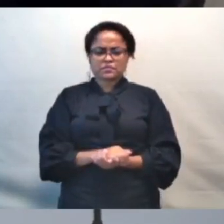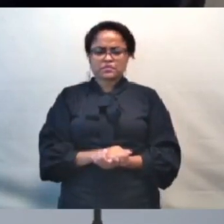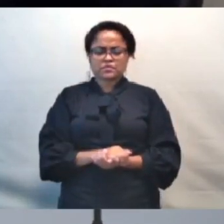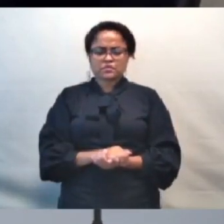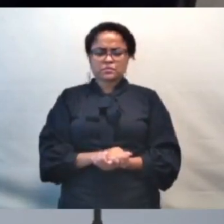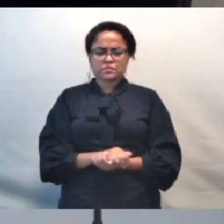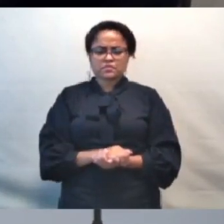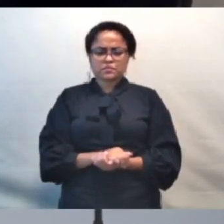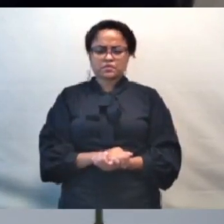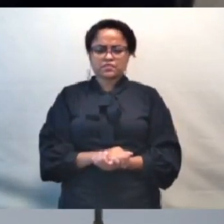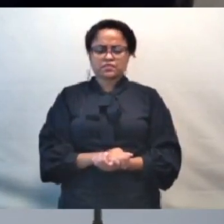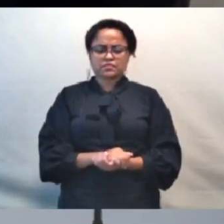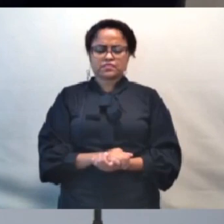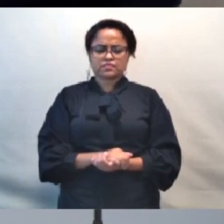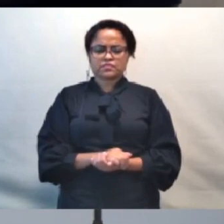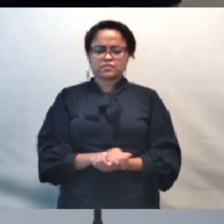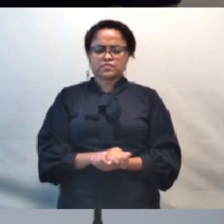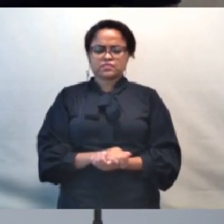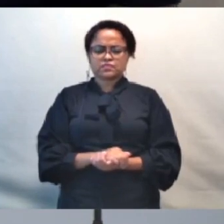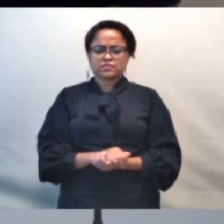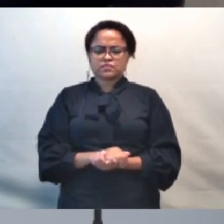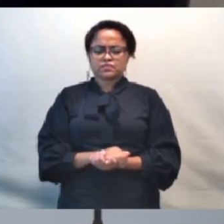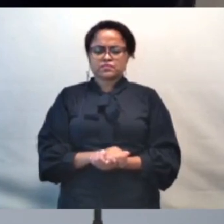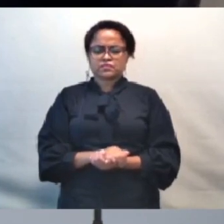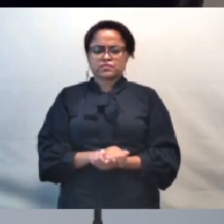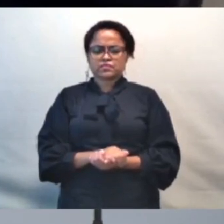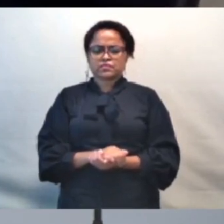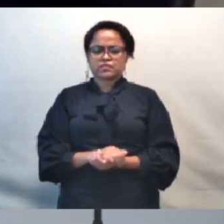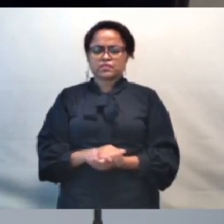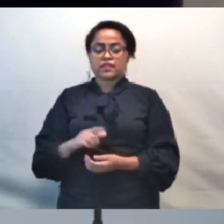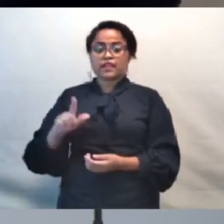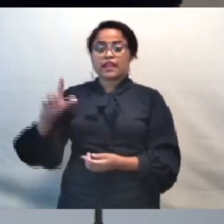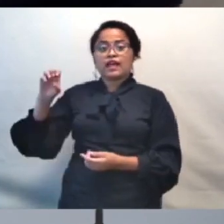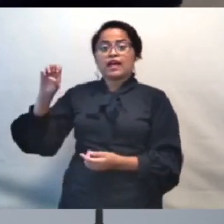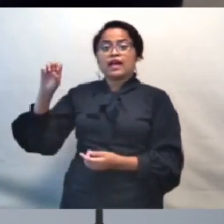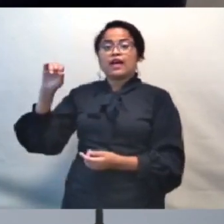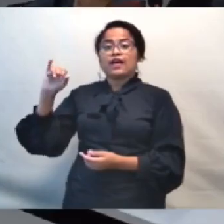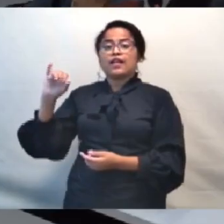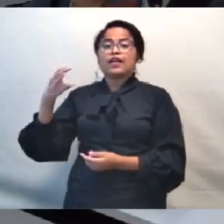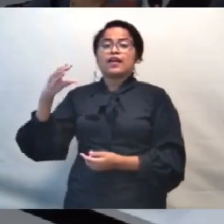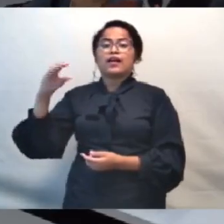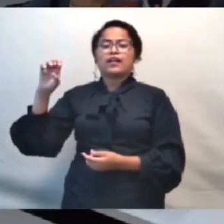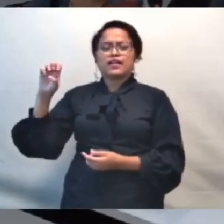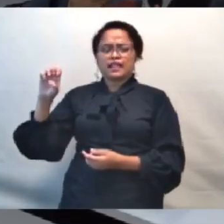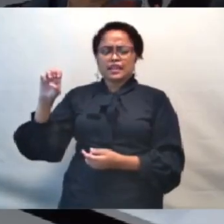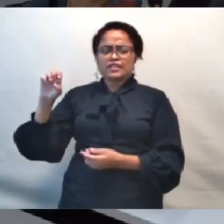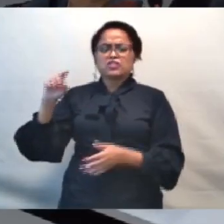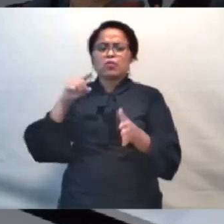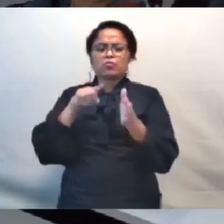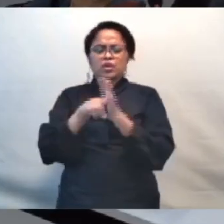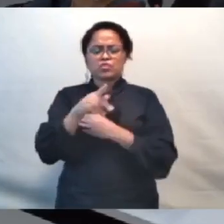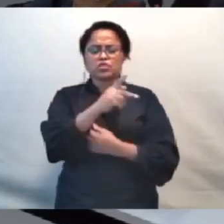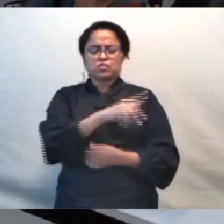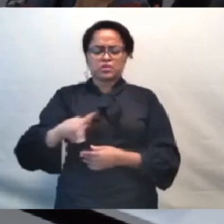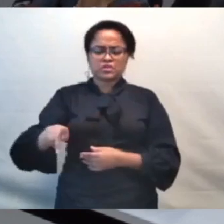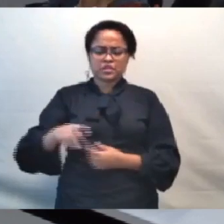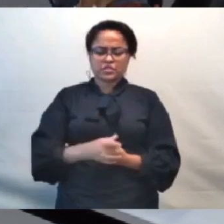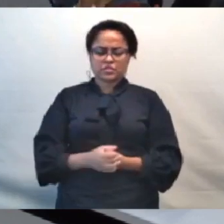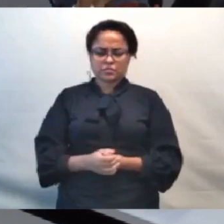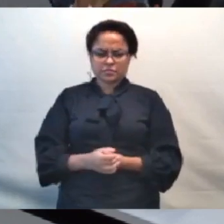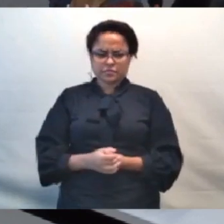A Leice, né? A Leice quer uma pergunta ao vereador Gabriel, presidente. Boa tarde, vereador